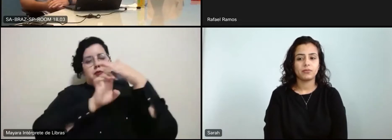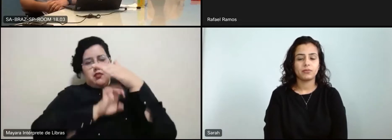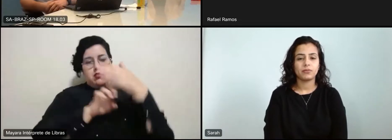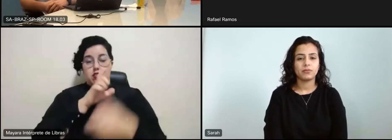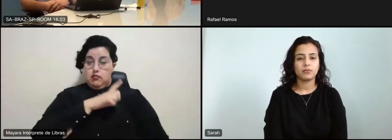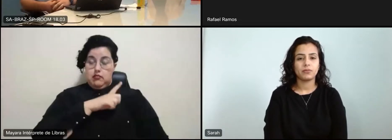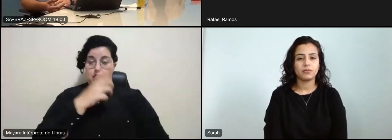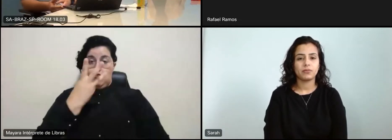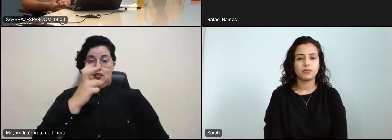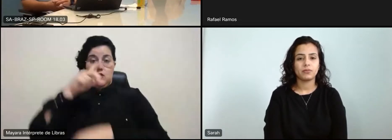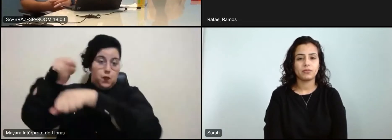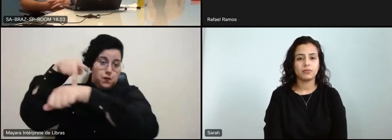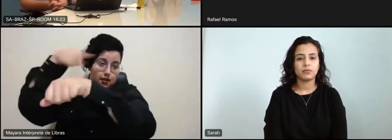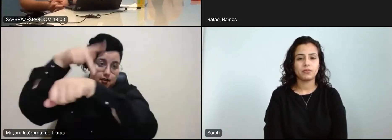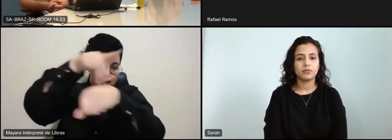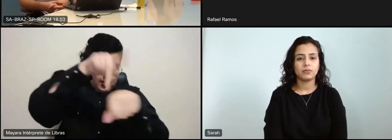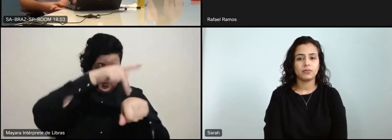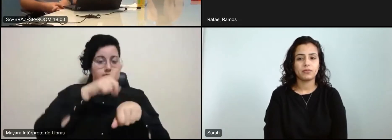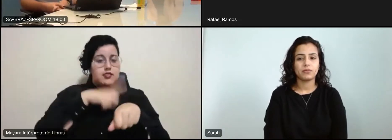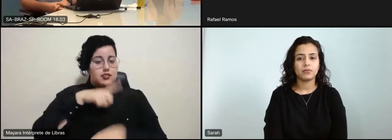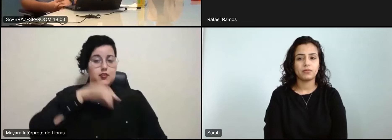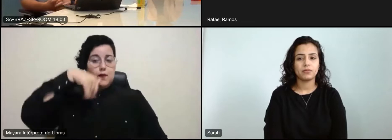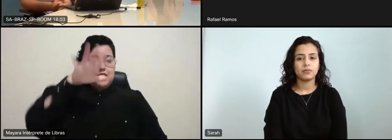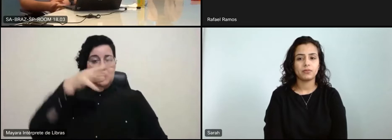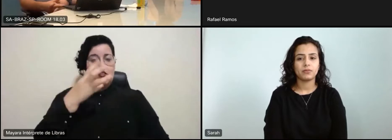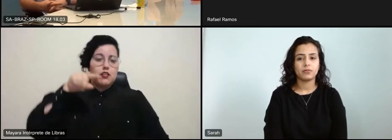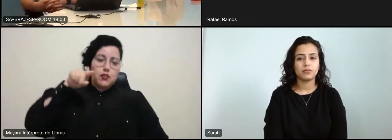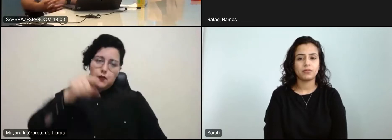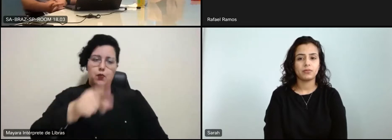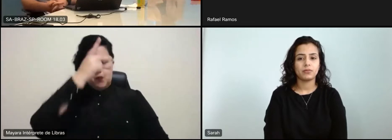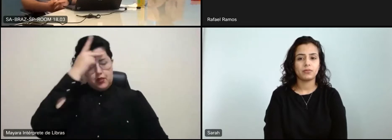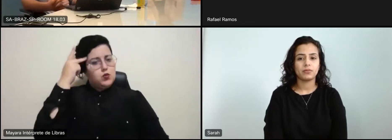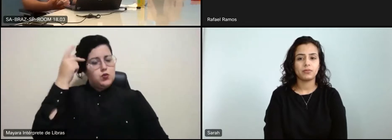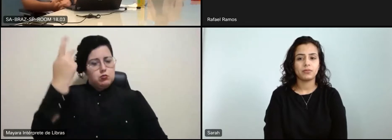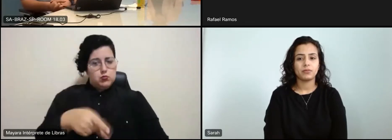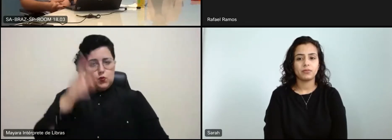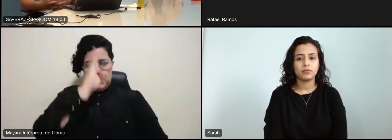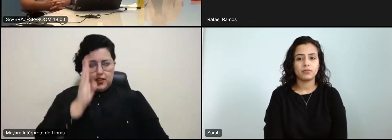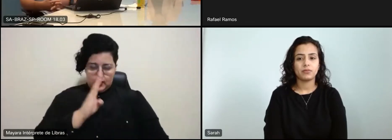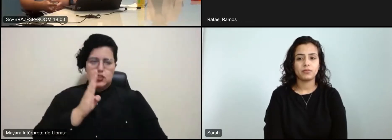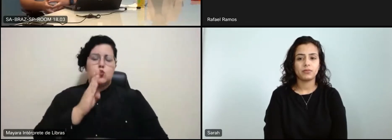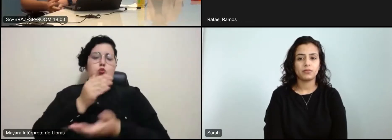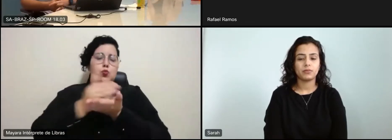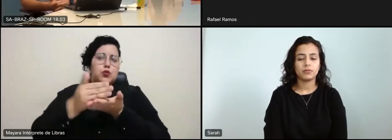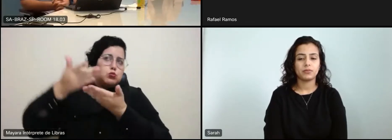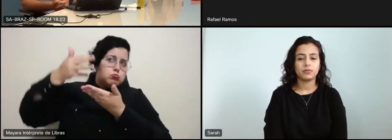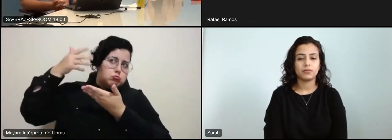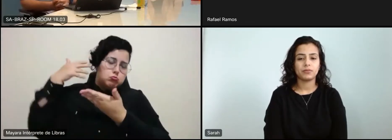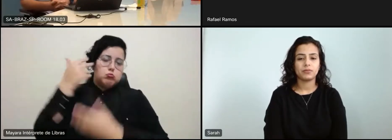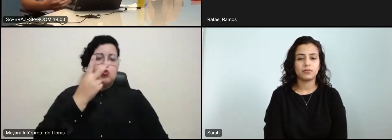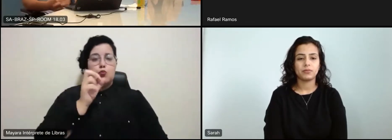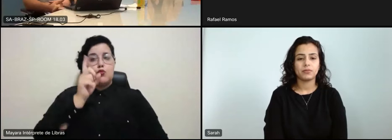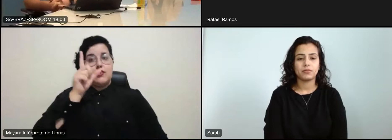do mundo, atraindo mais de 30 mil pessoas. O Brasil, ele participa desde 2017 e hoje nós temos o orgulho